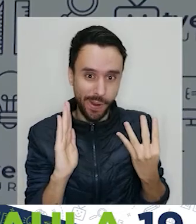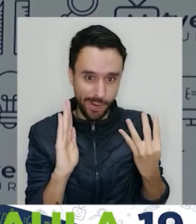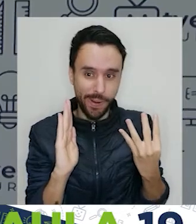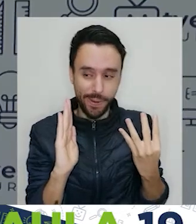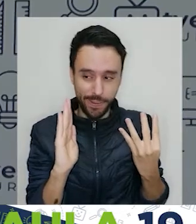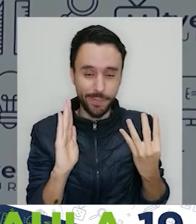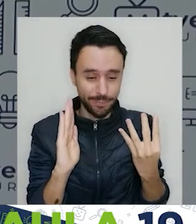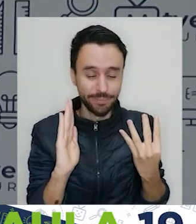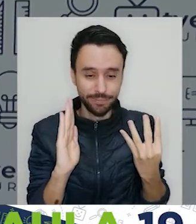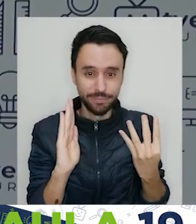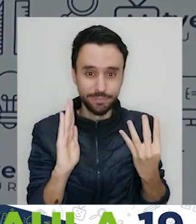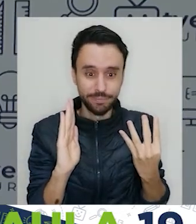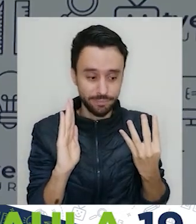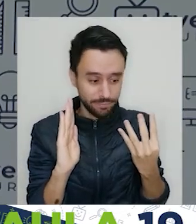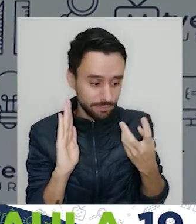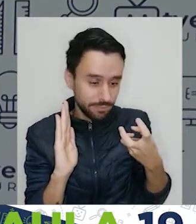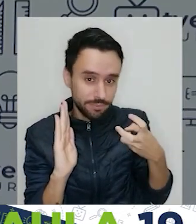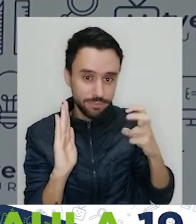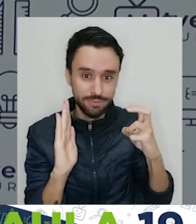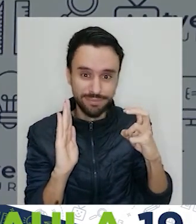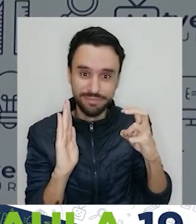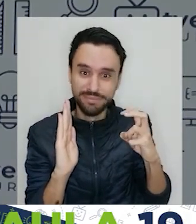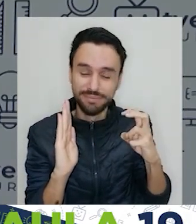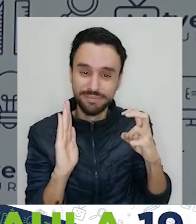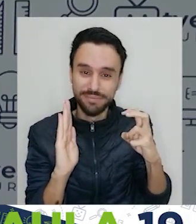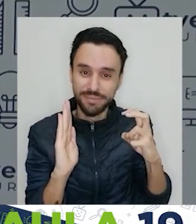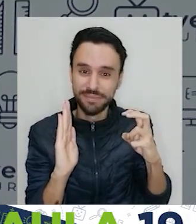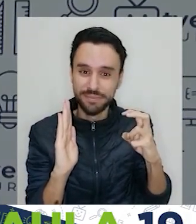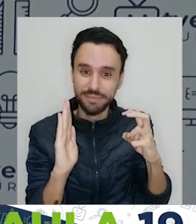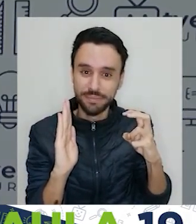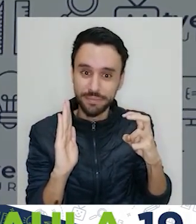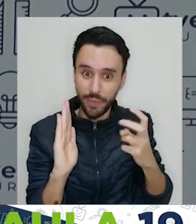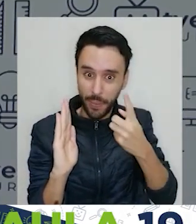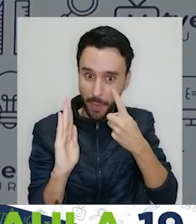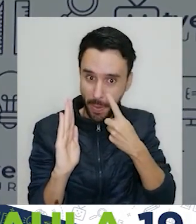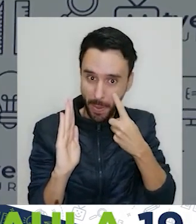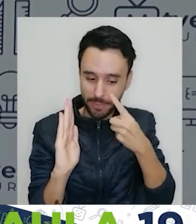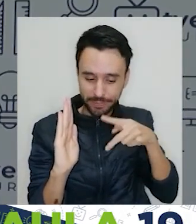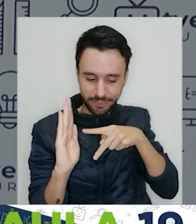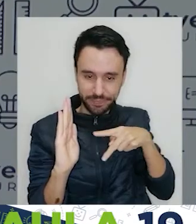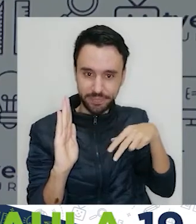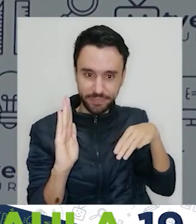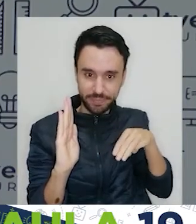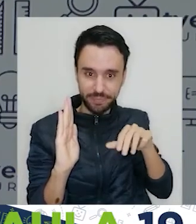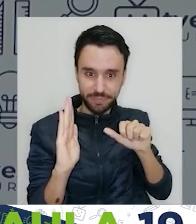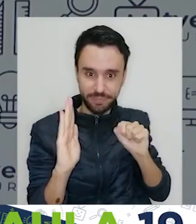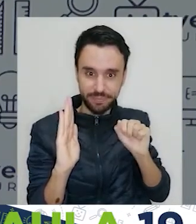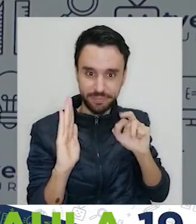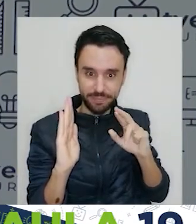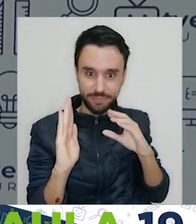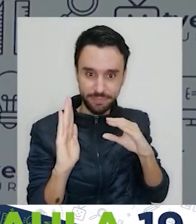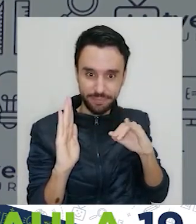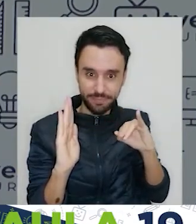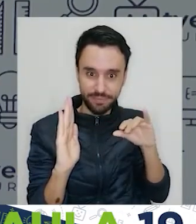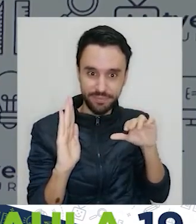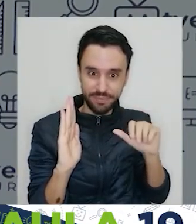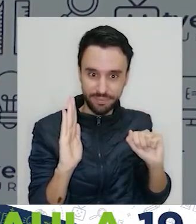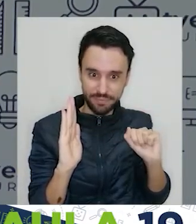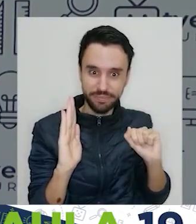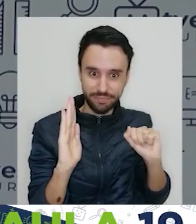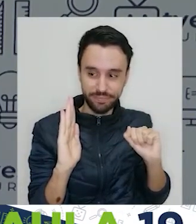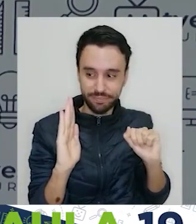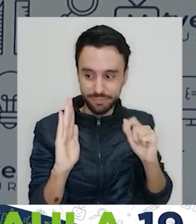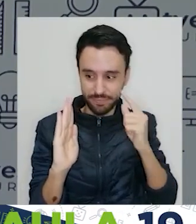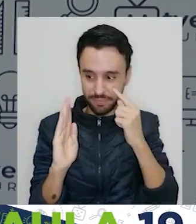4. E daí o número 5. Então, vejam aqui com a professora Márcia. A gente vai fazer aqui na mesa também, ó.